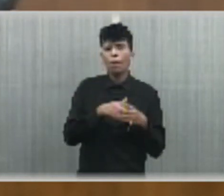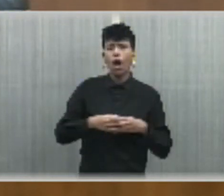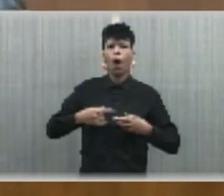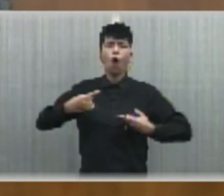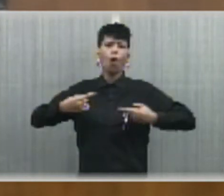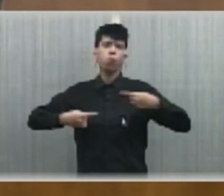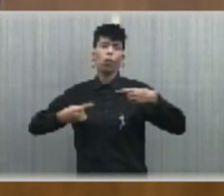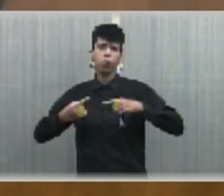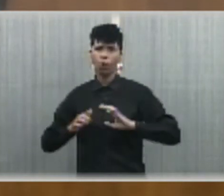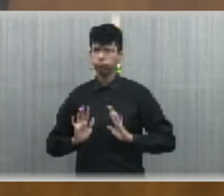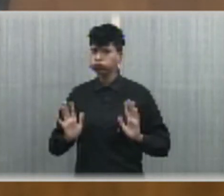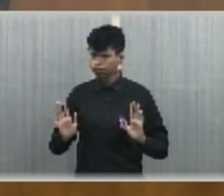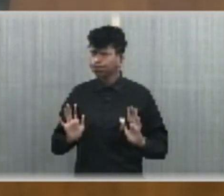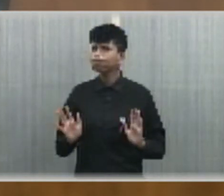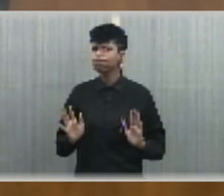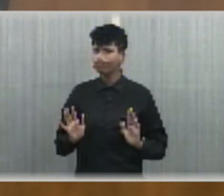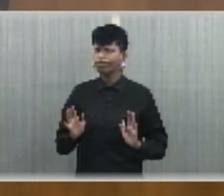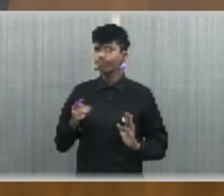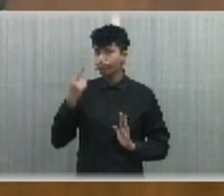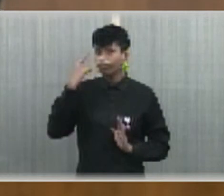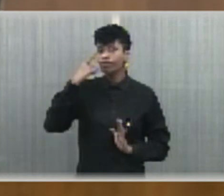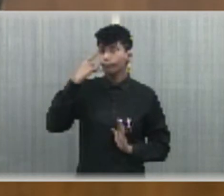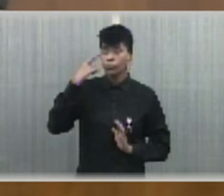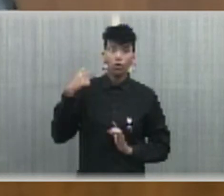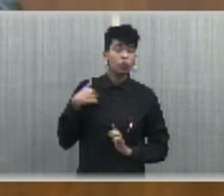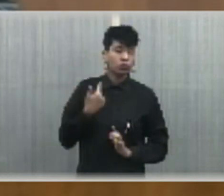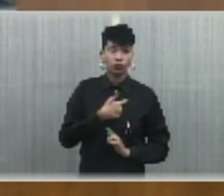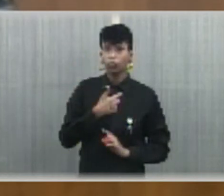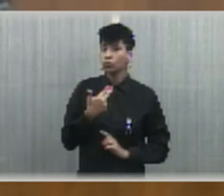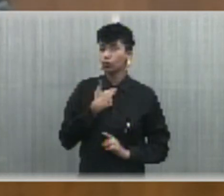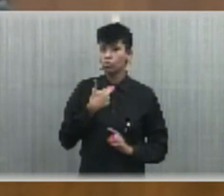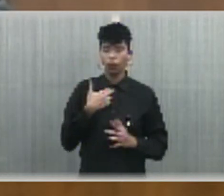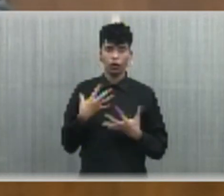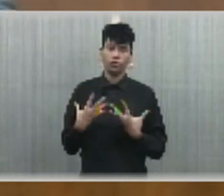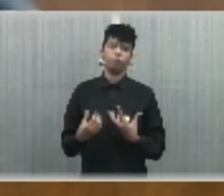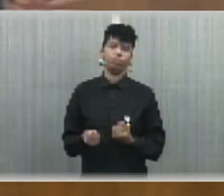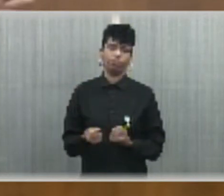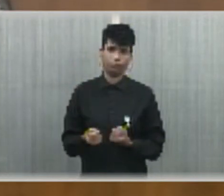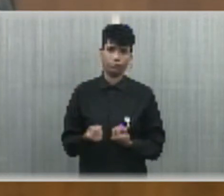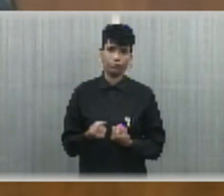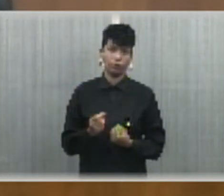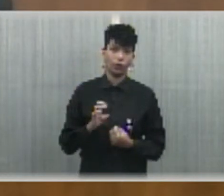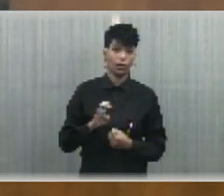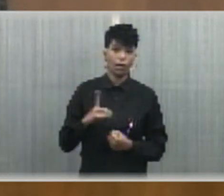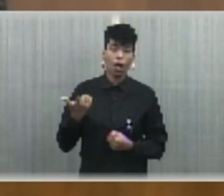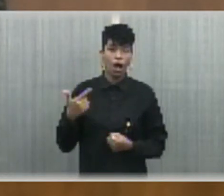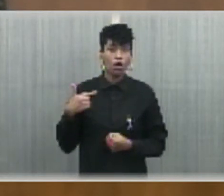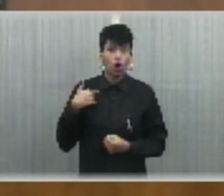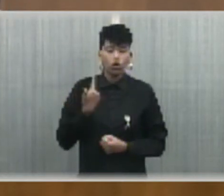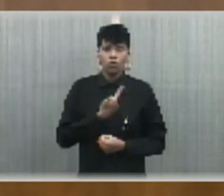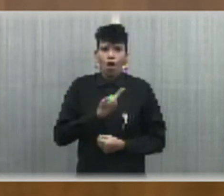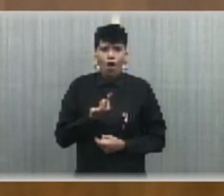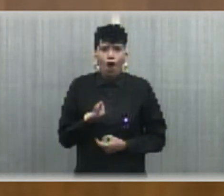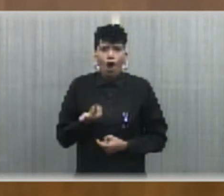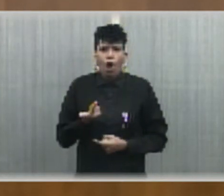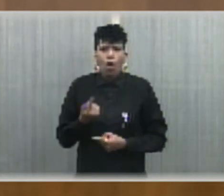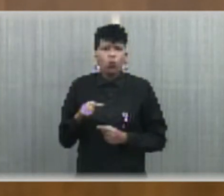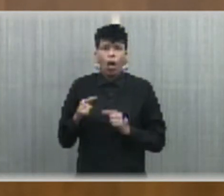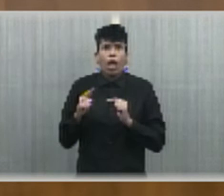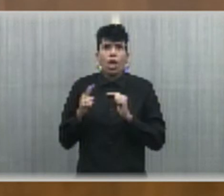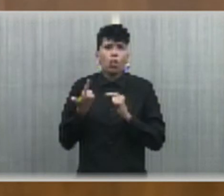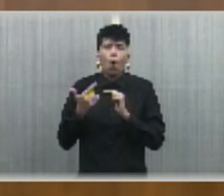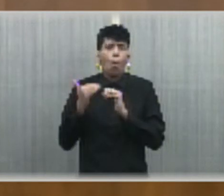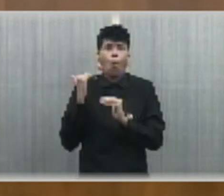vésperas da eleição. Nós não podemos aceitar isso. Claro que nós não somos contra. Nós queremos que